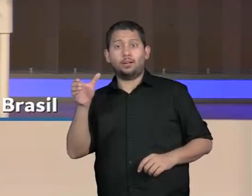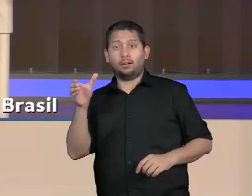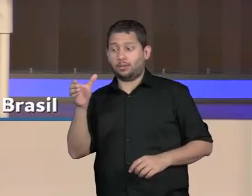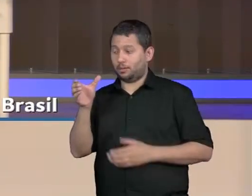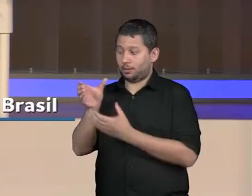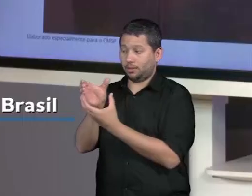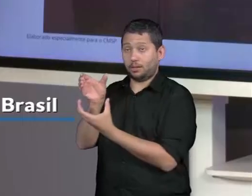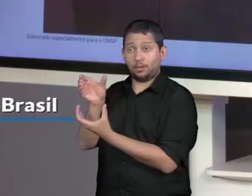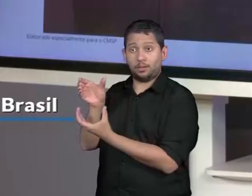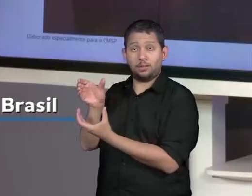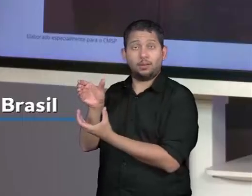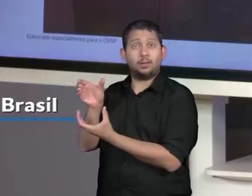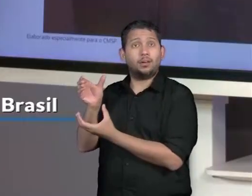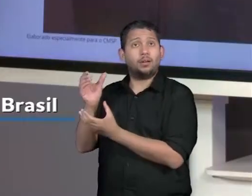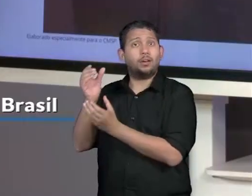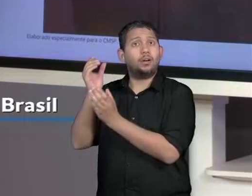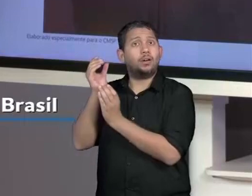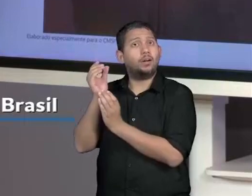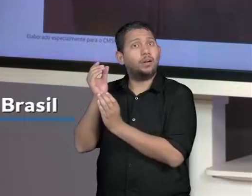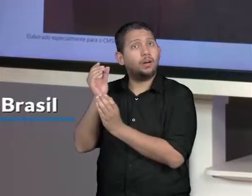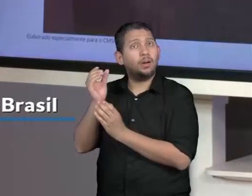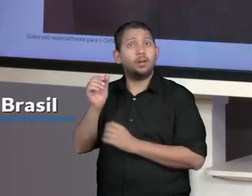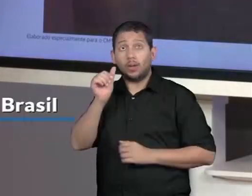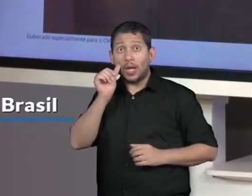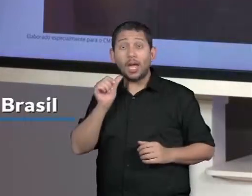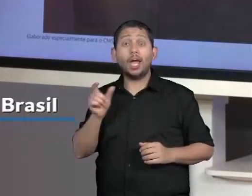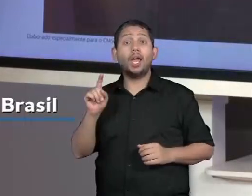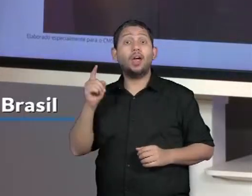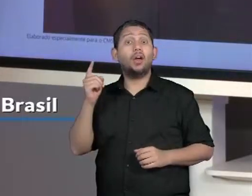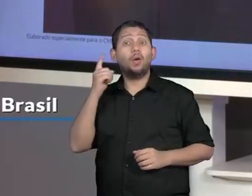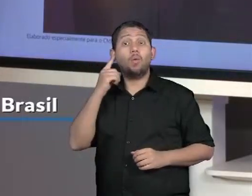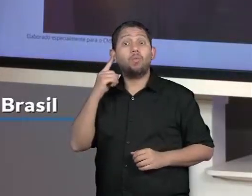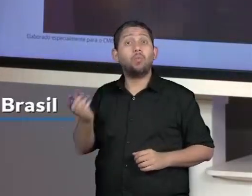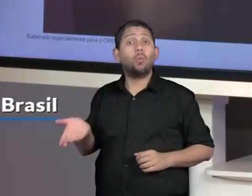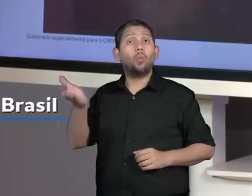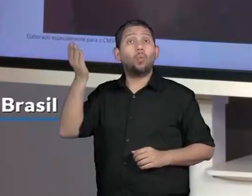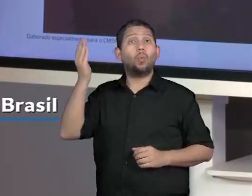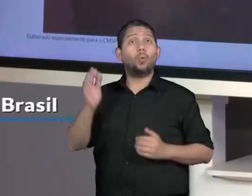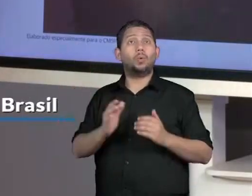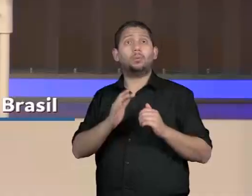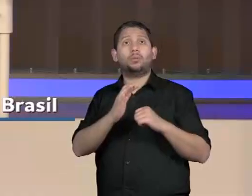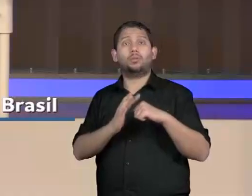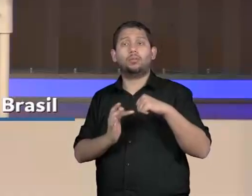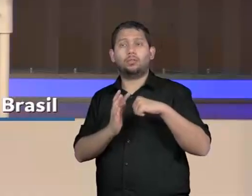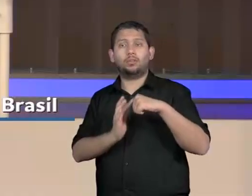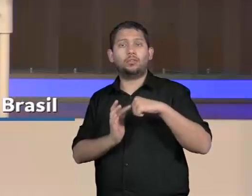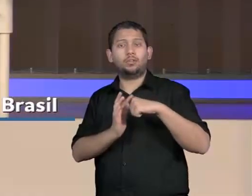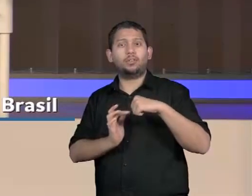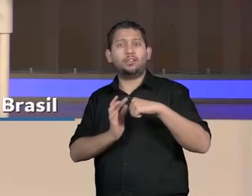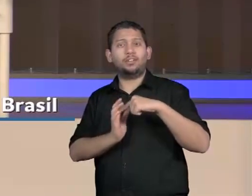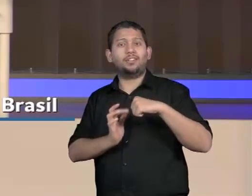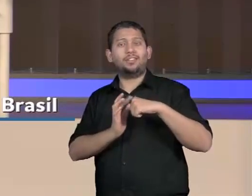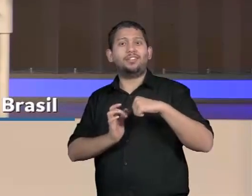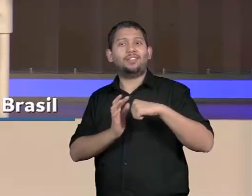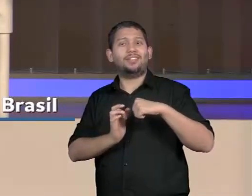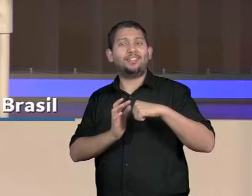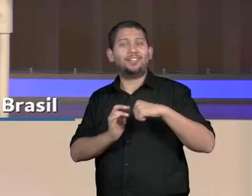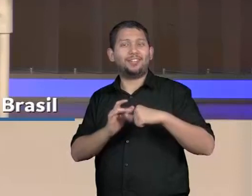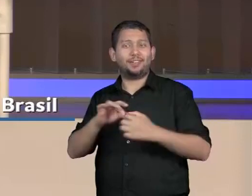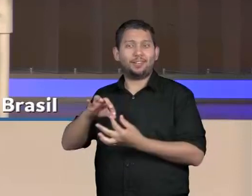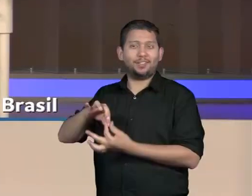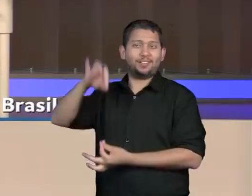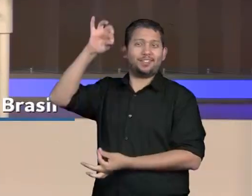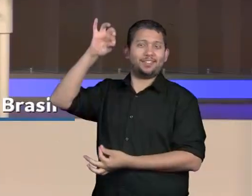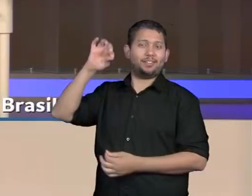teria uma roletinha aqui assim. E aí o que você faz? Você vai aumentar ou